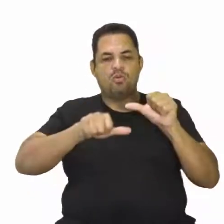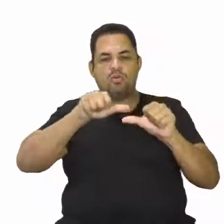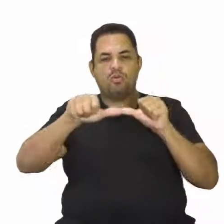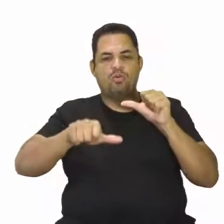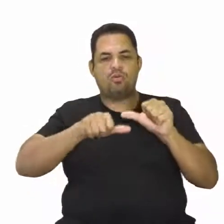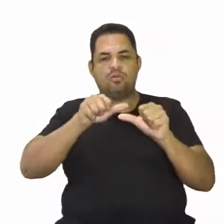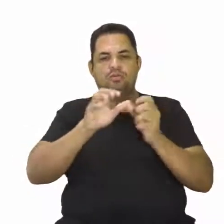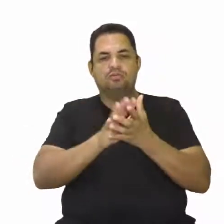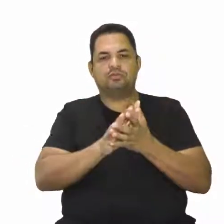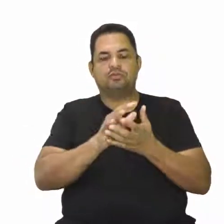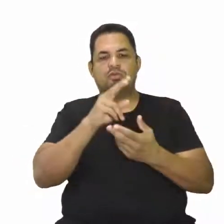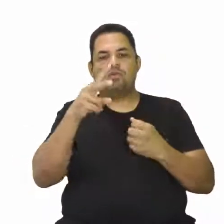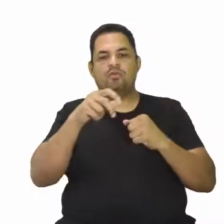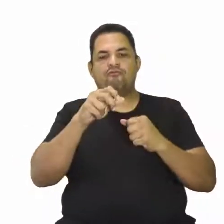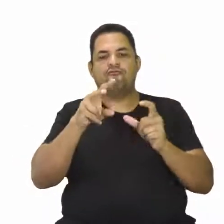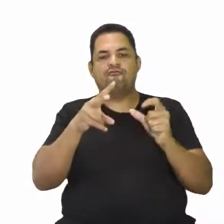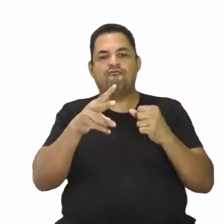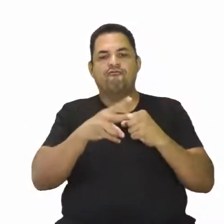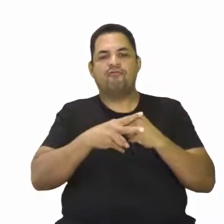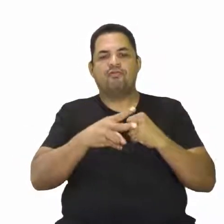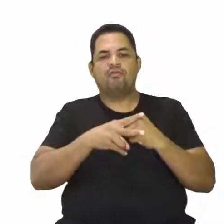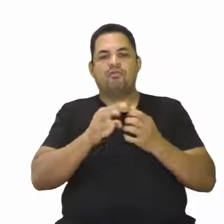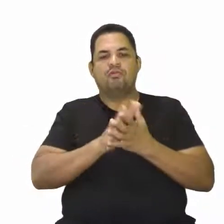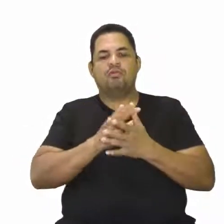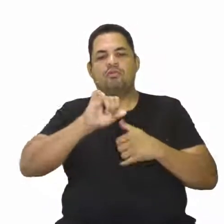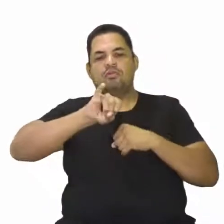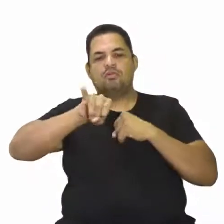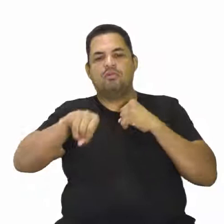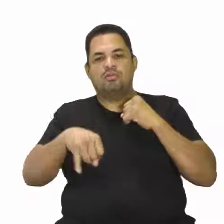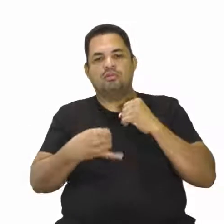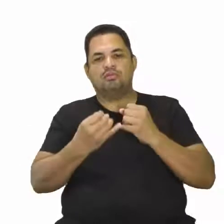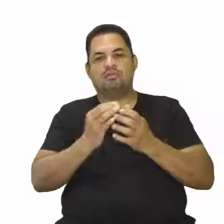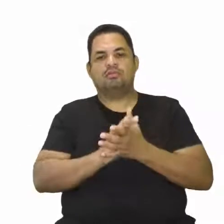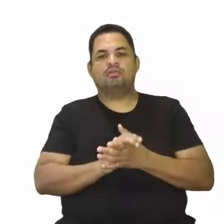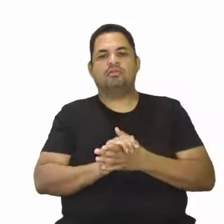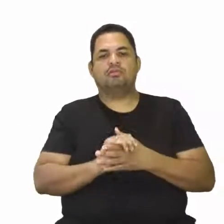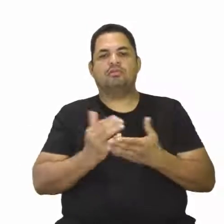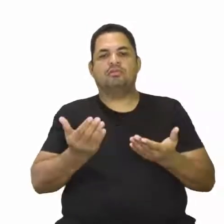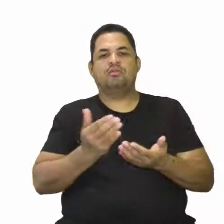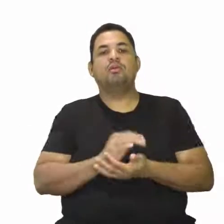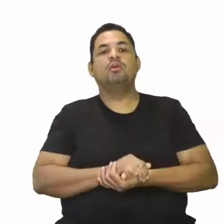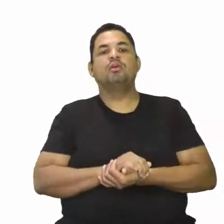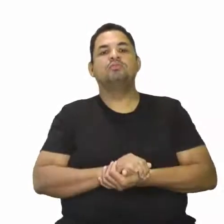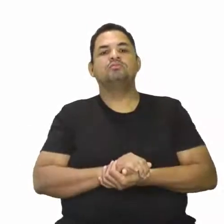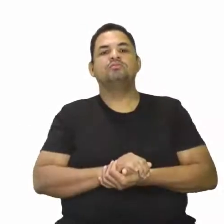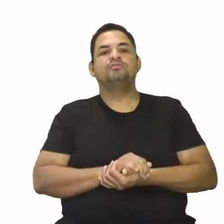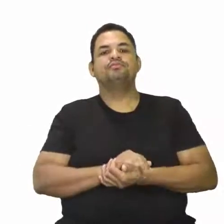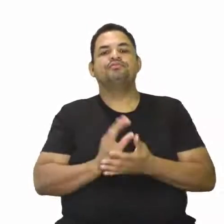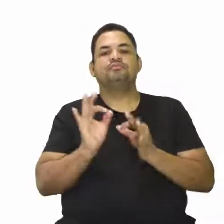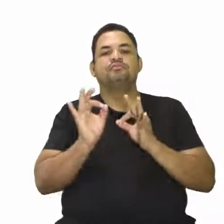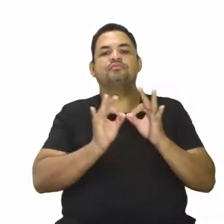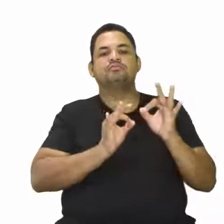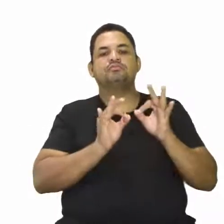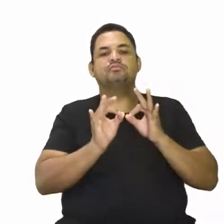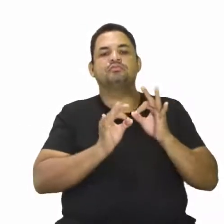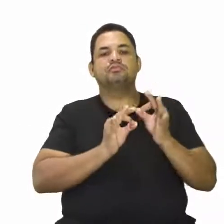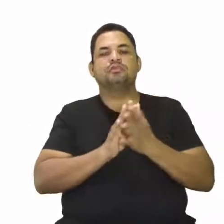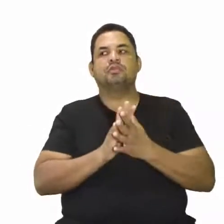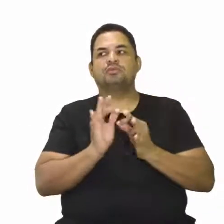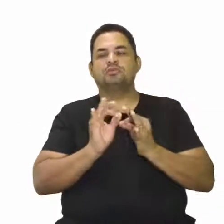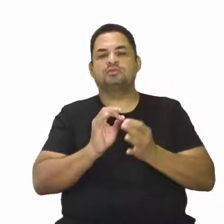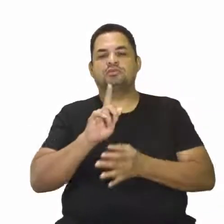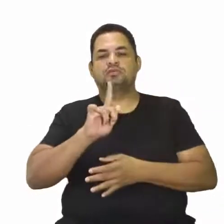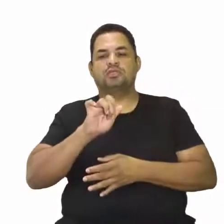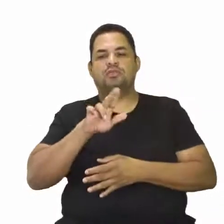ali o verbo, o adjetivo ou o advérbio. Vamos falar da formação do